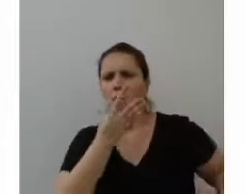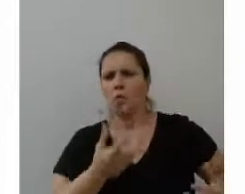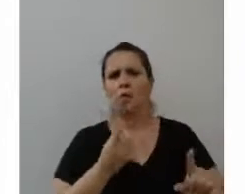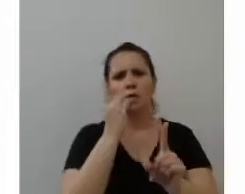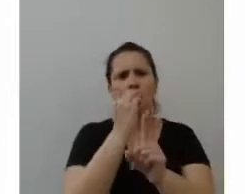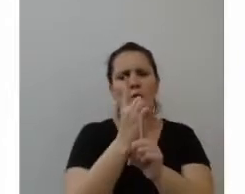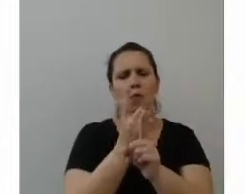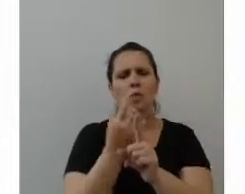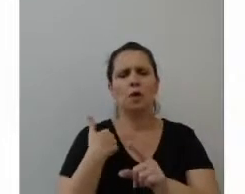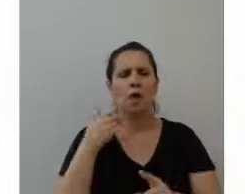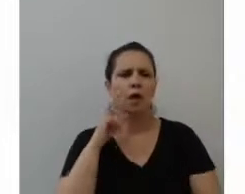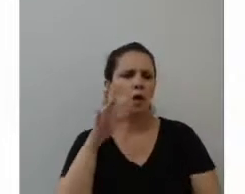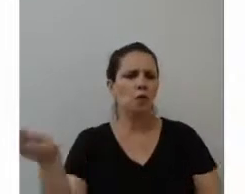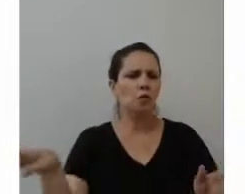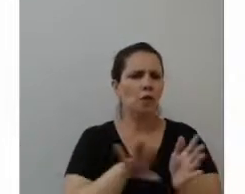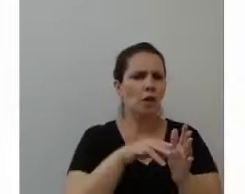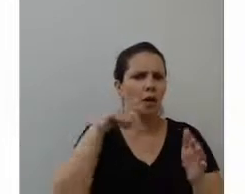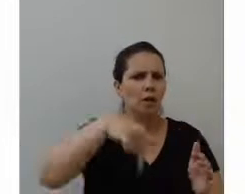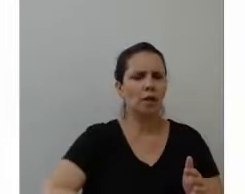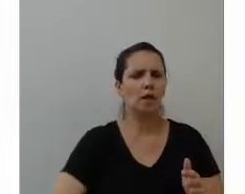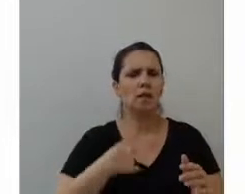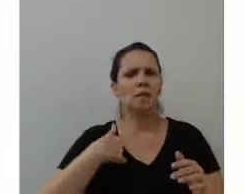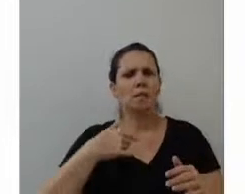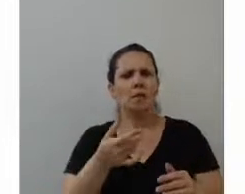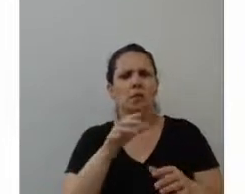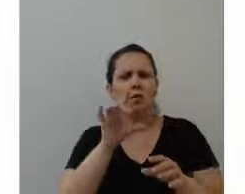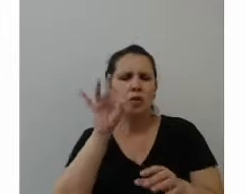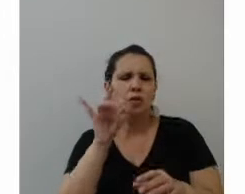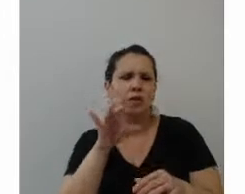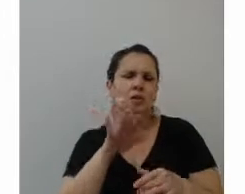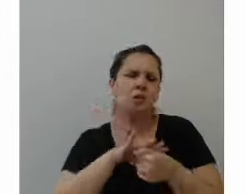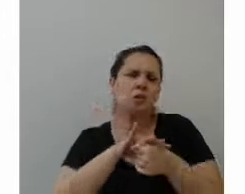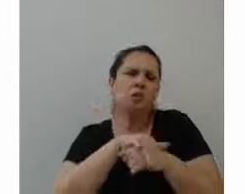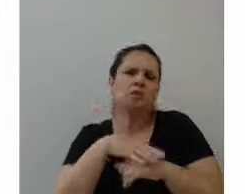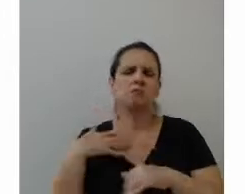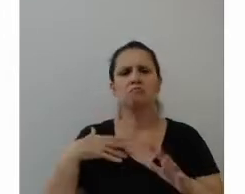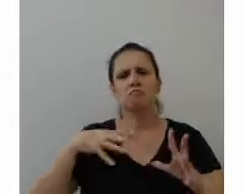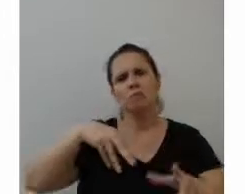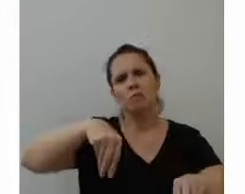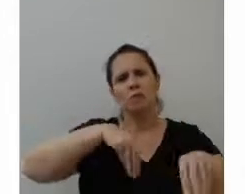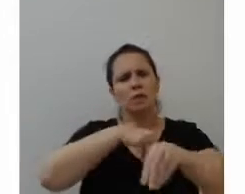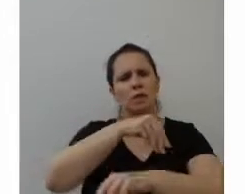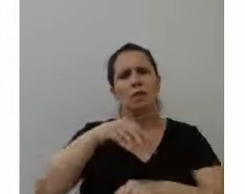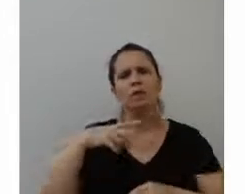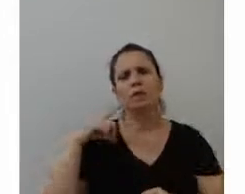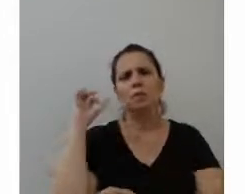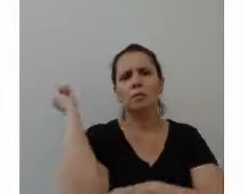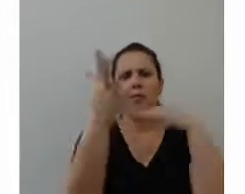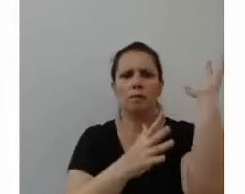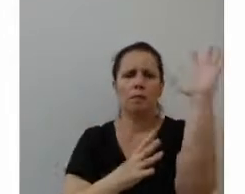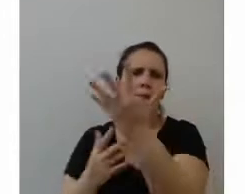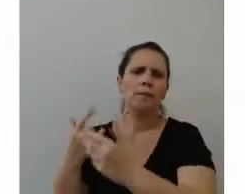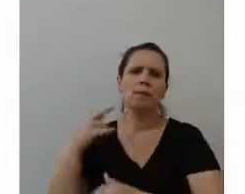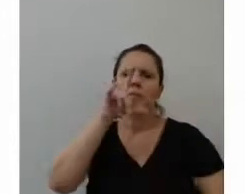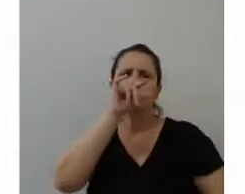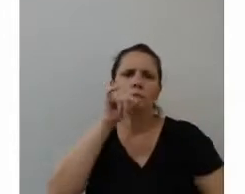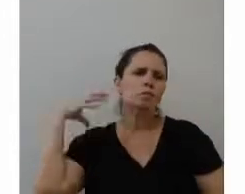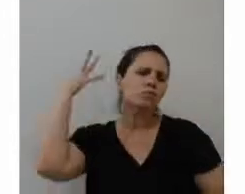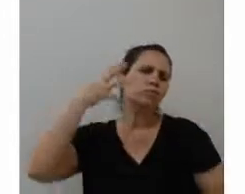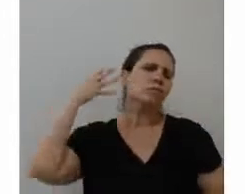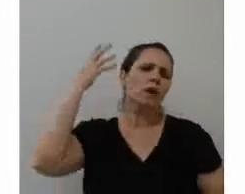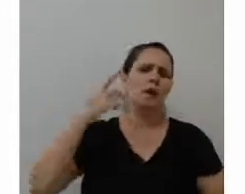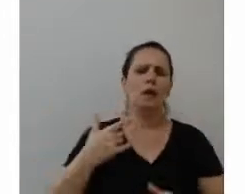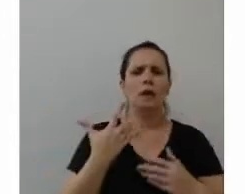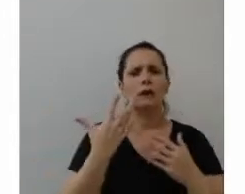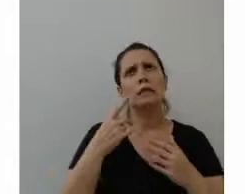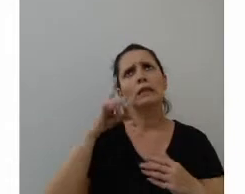eu cá. Em cismar sozinho à noite, mais prazer encontro eu lá. Minha terra tem palmeiras, onde canta o sabiá. Não permita Deus